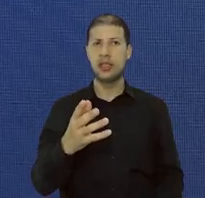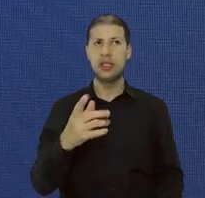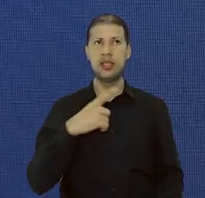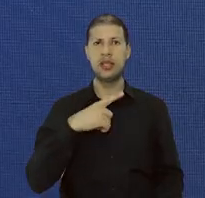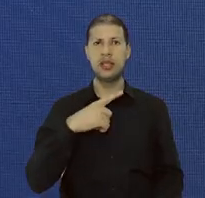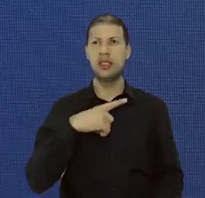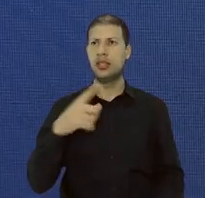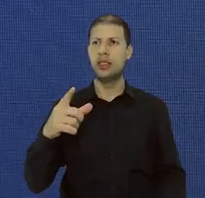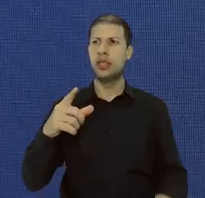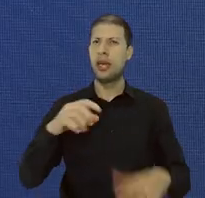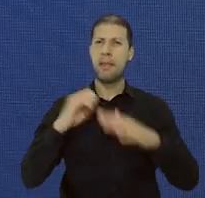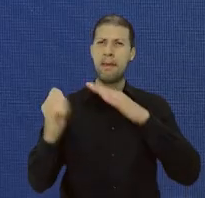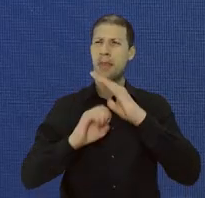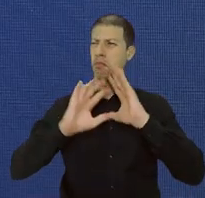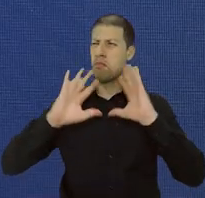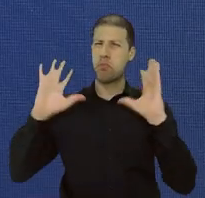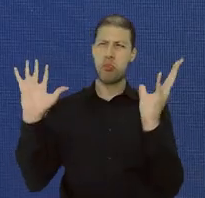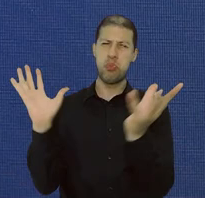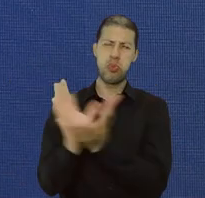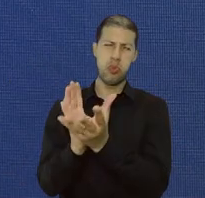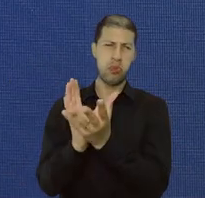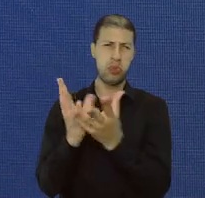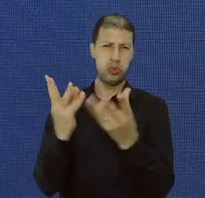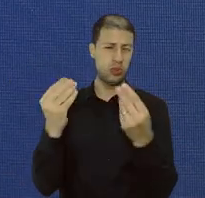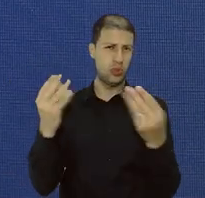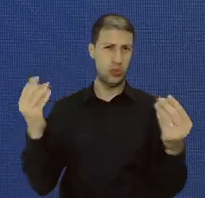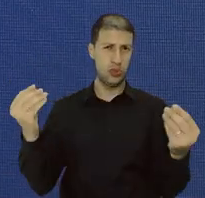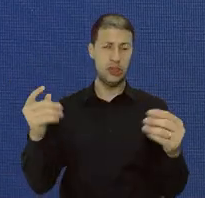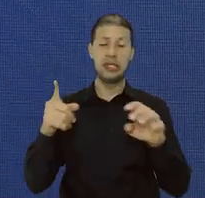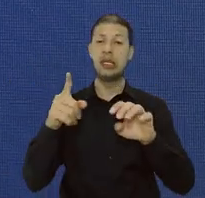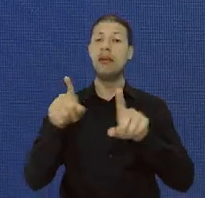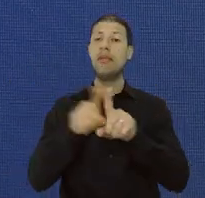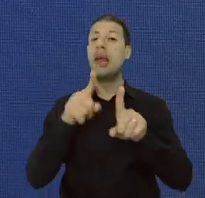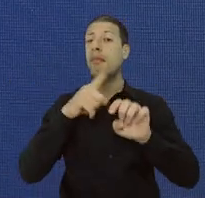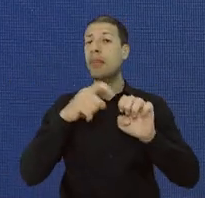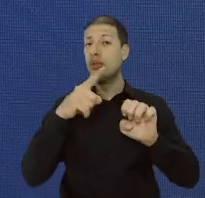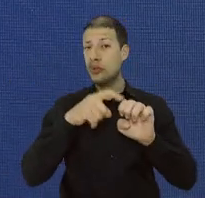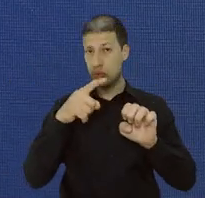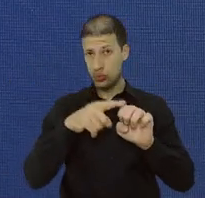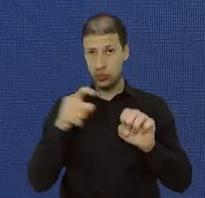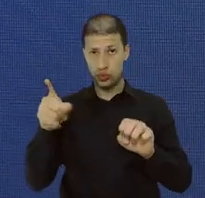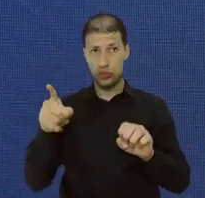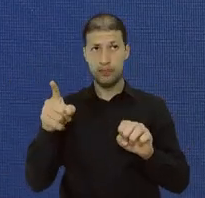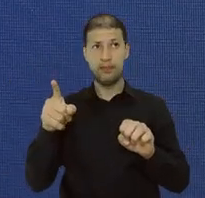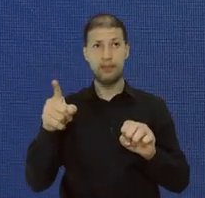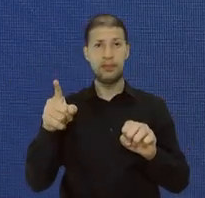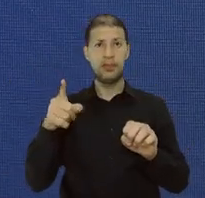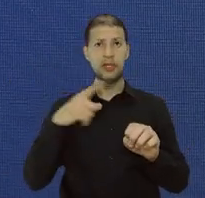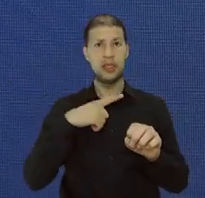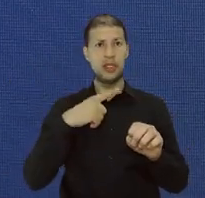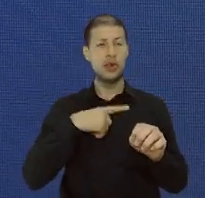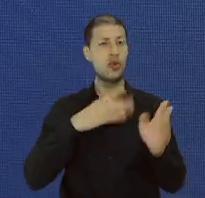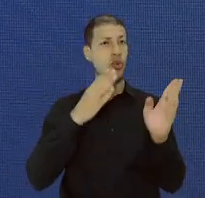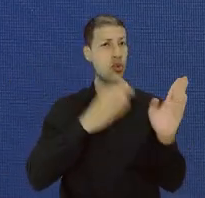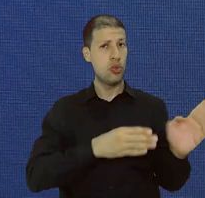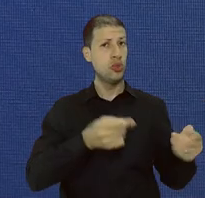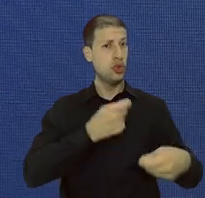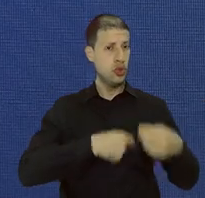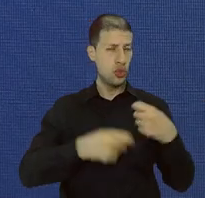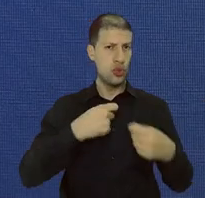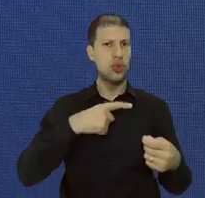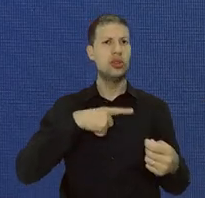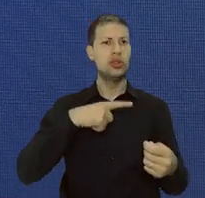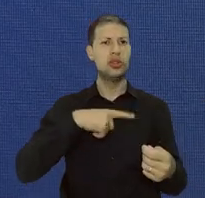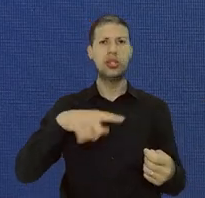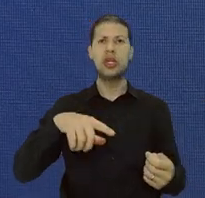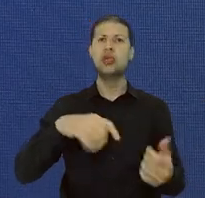empresas e empreendedores que acabaram em tantos modelos de negócio que são sustentáveis e